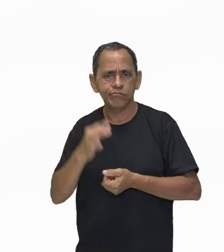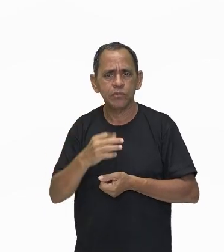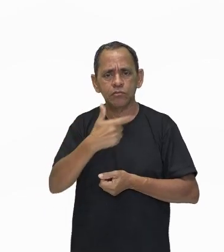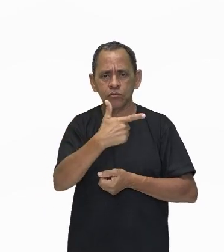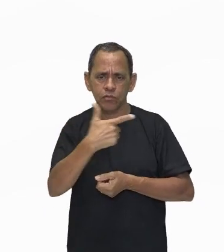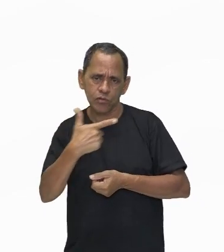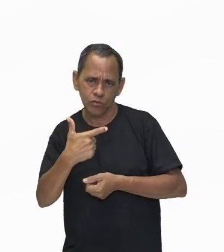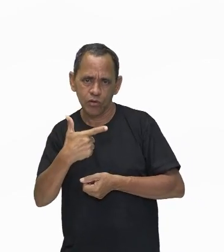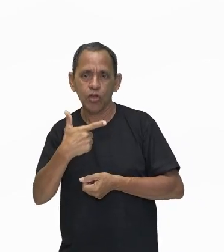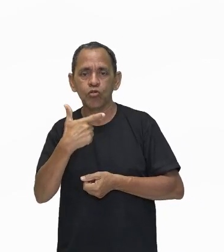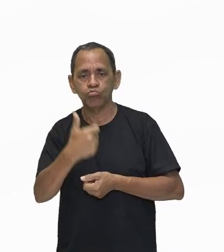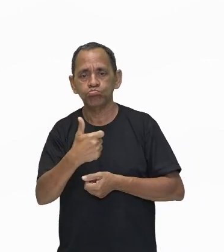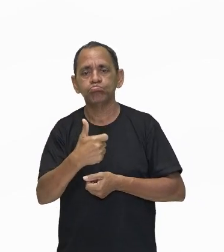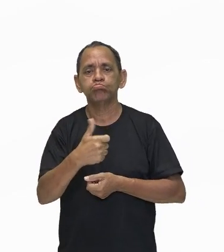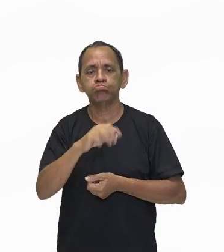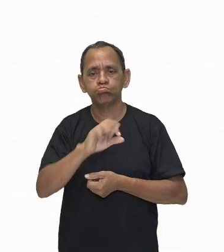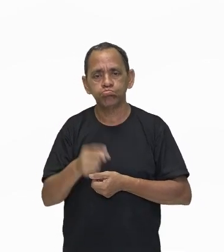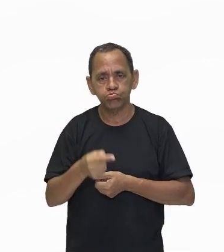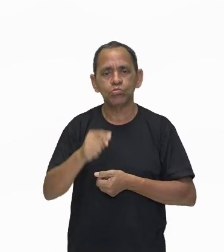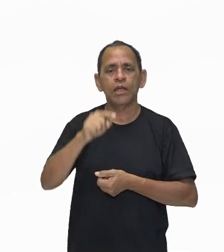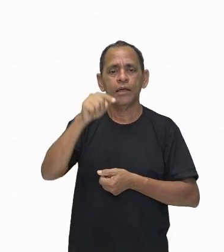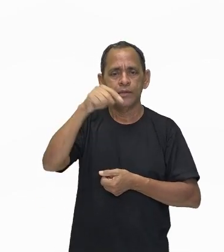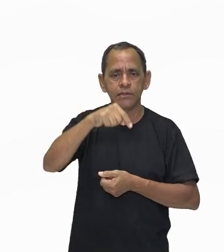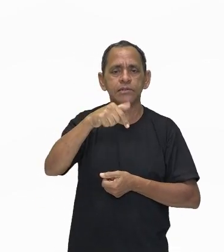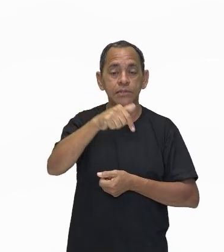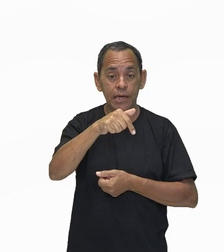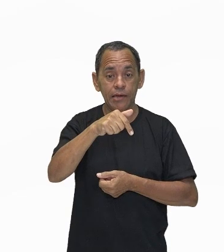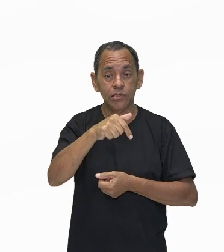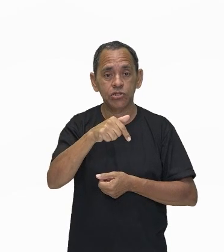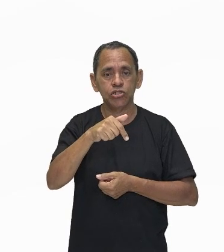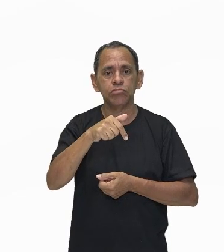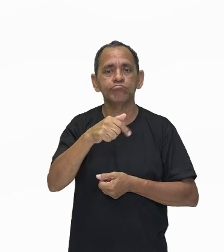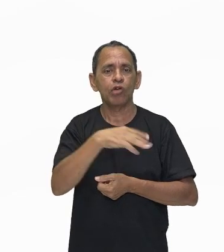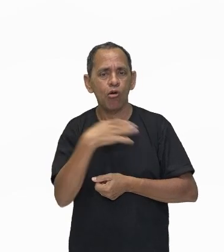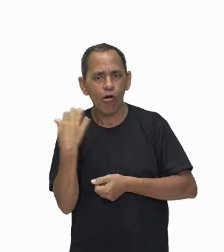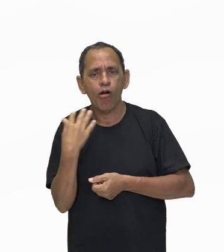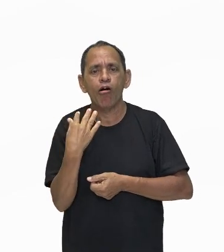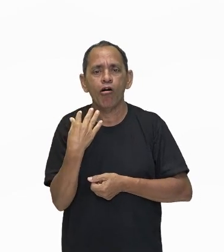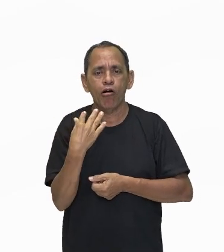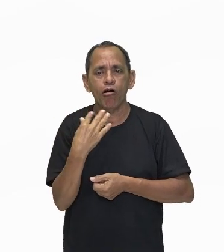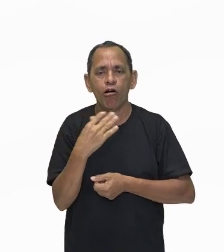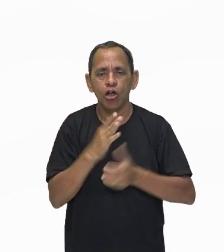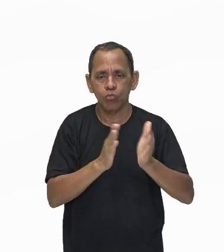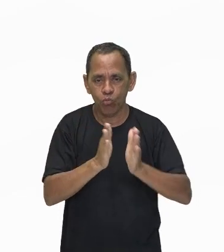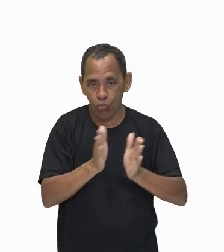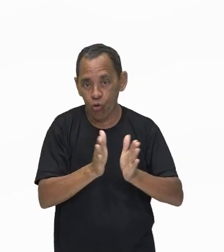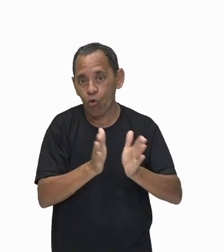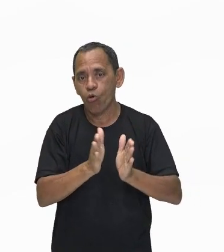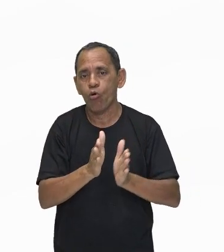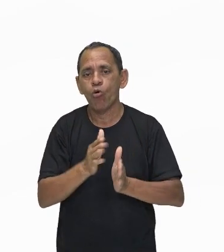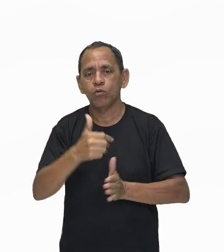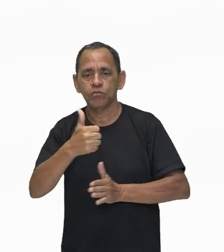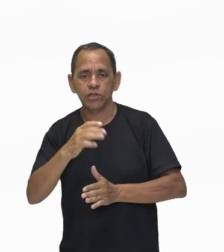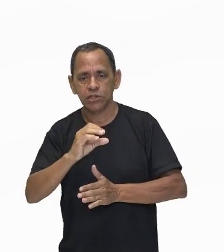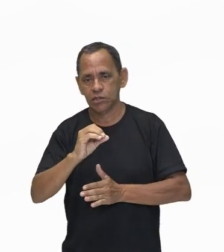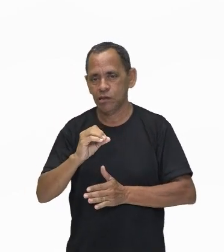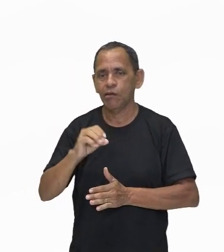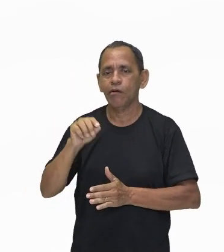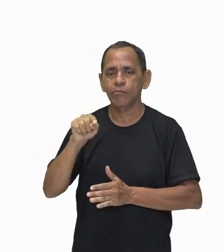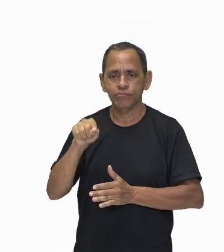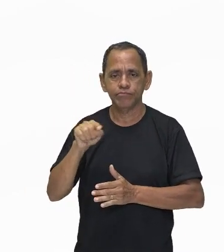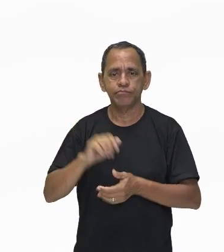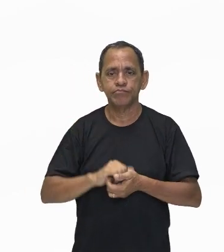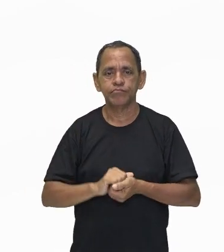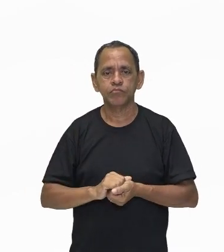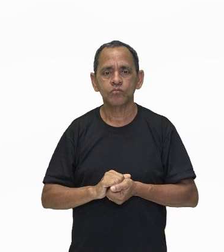21,7 mortes por 100 mil habitantes. Situando, então, esse valor em um quadro de crescimento dos